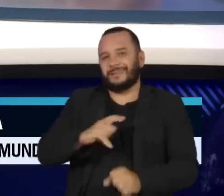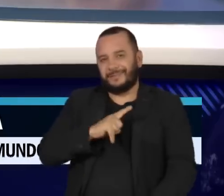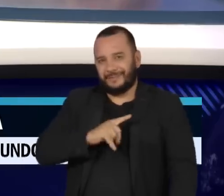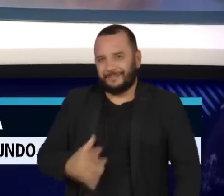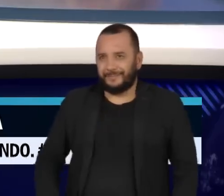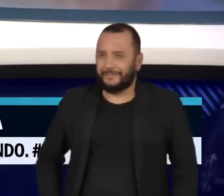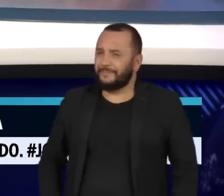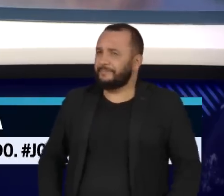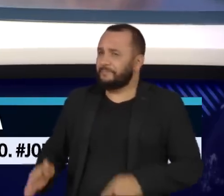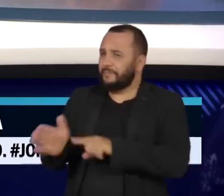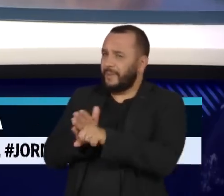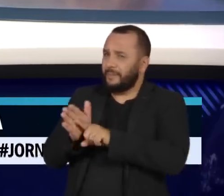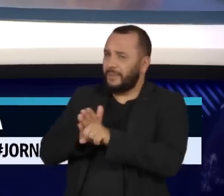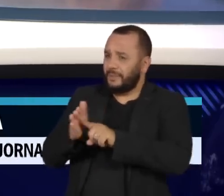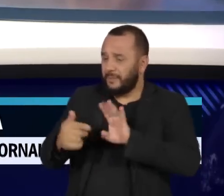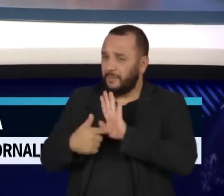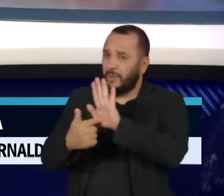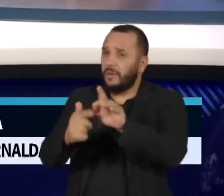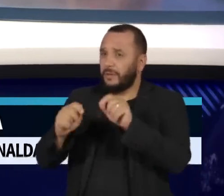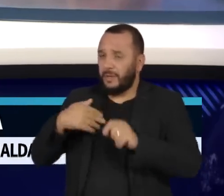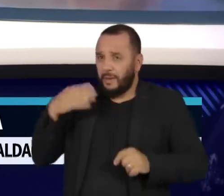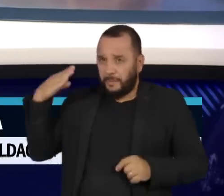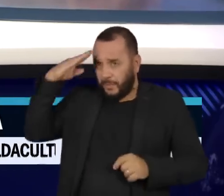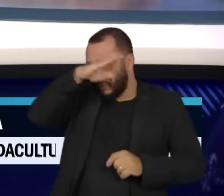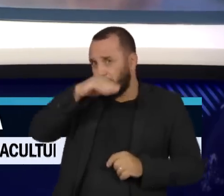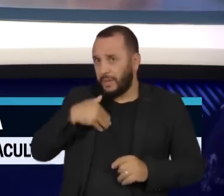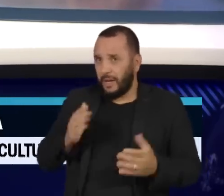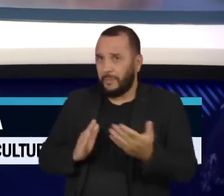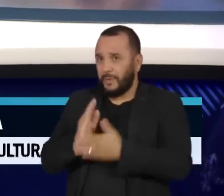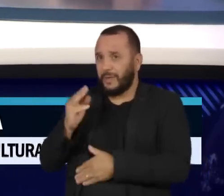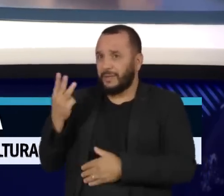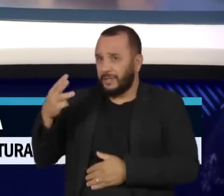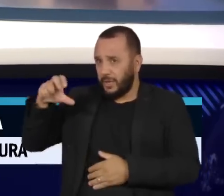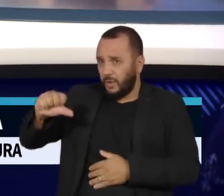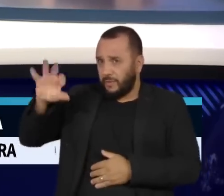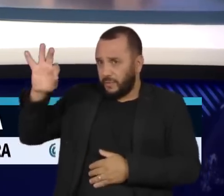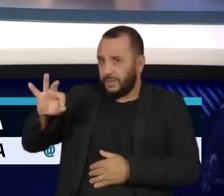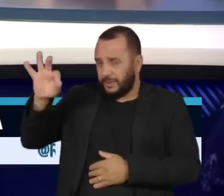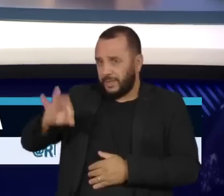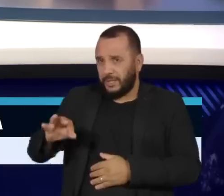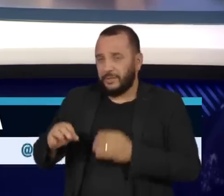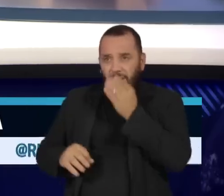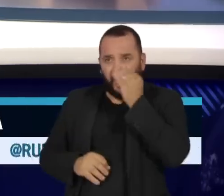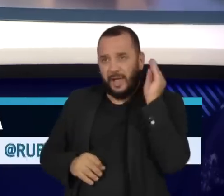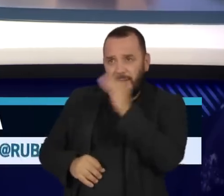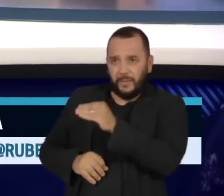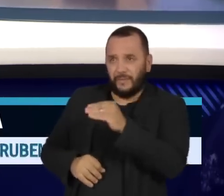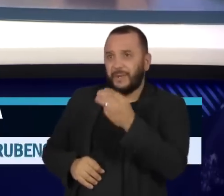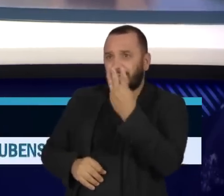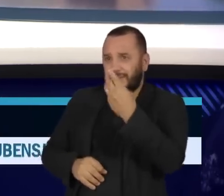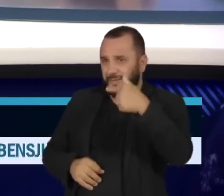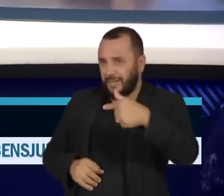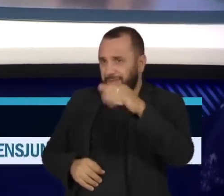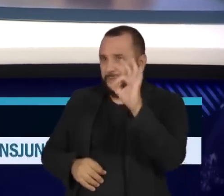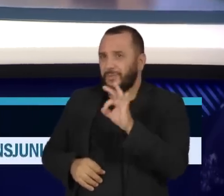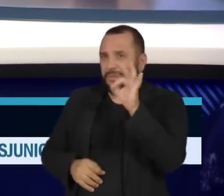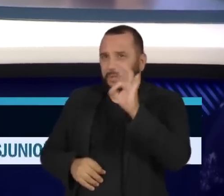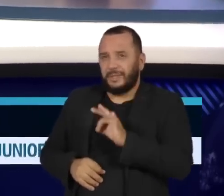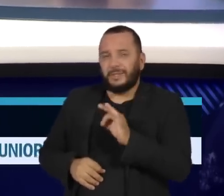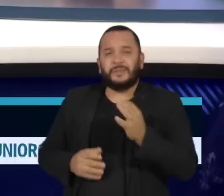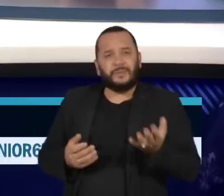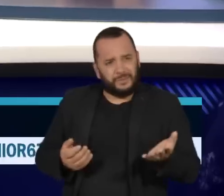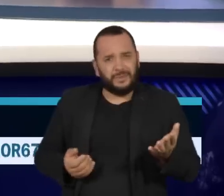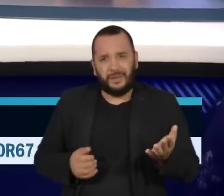essa pesquisa que saiu hoje mostrando que o governo Bolsonaro é aprovado por 39%, reprovado por 37%. É a